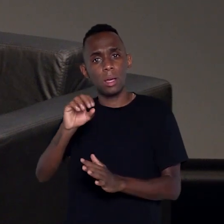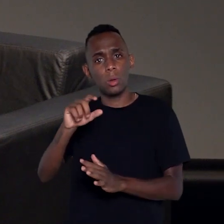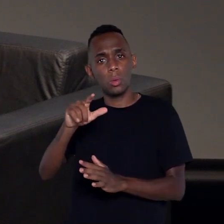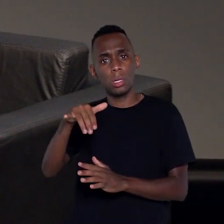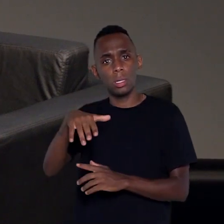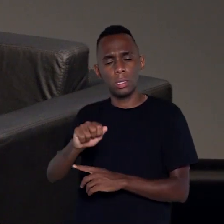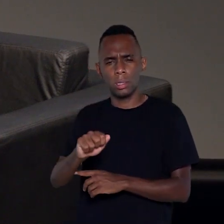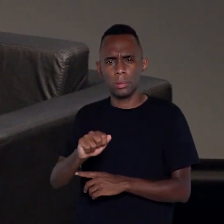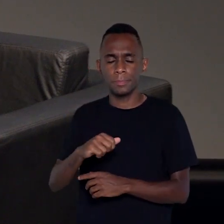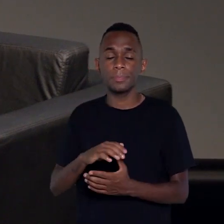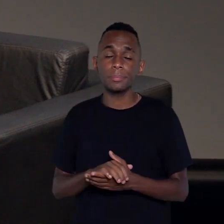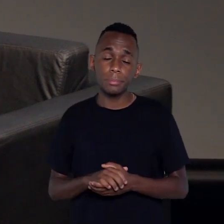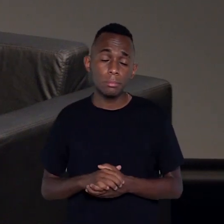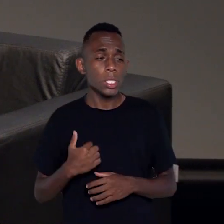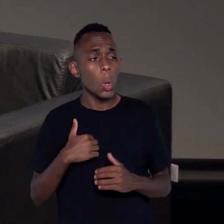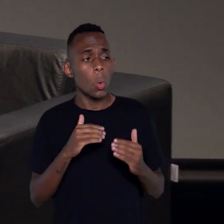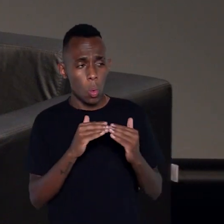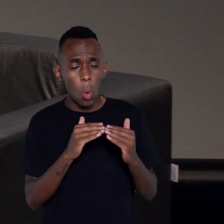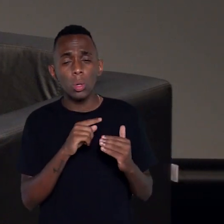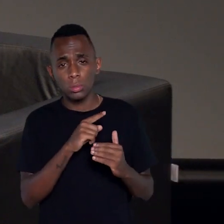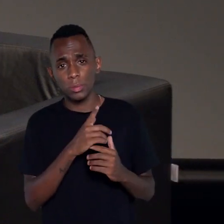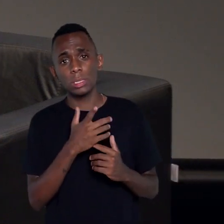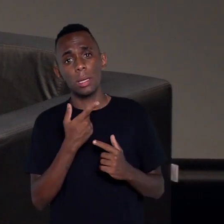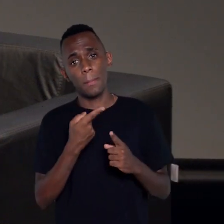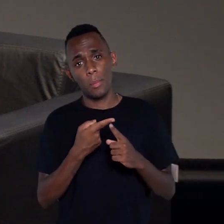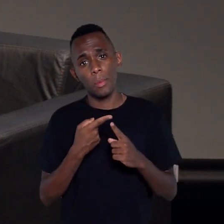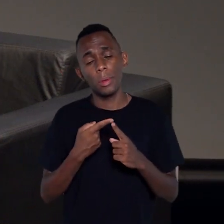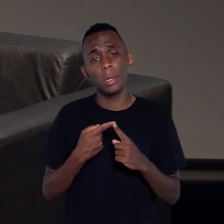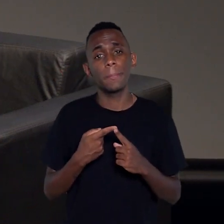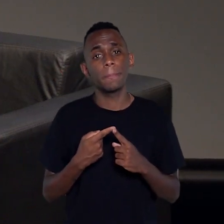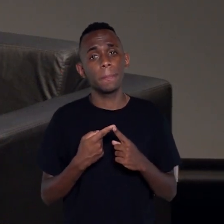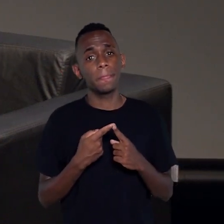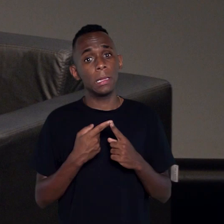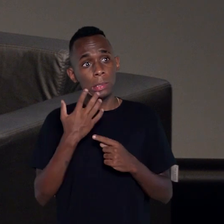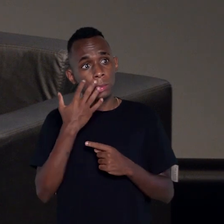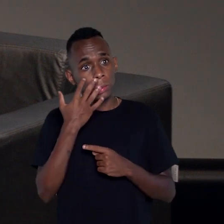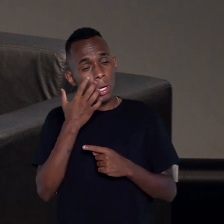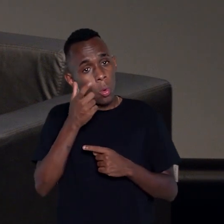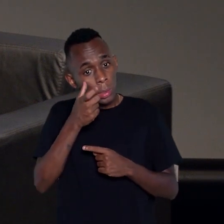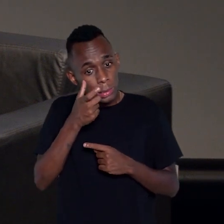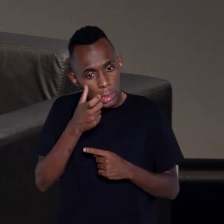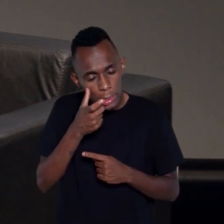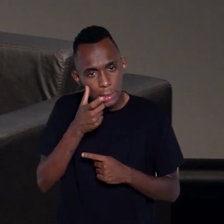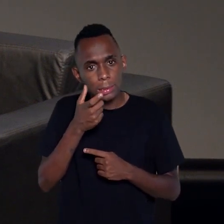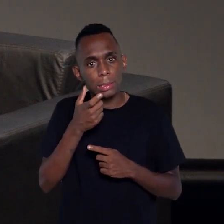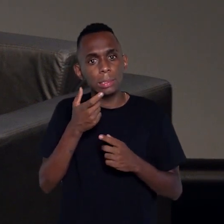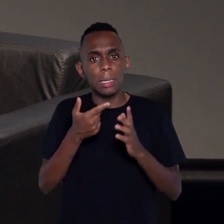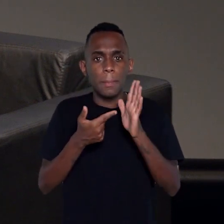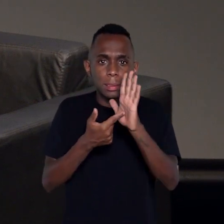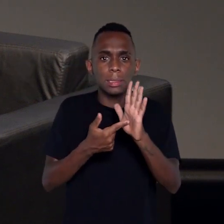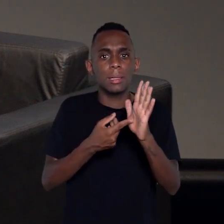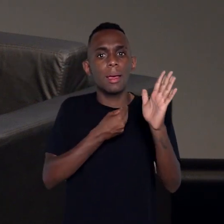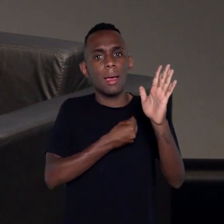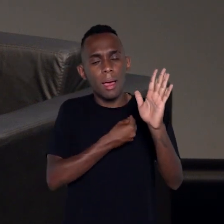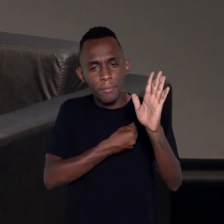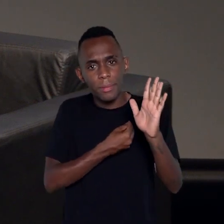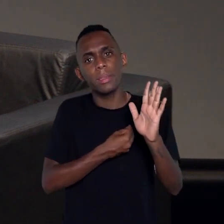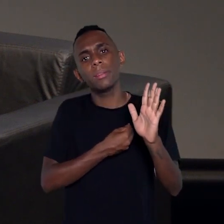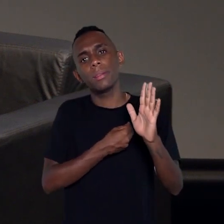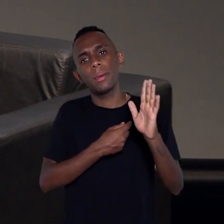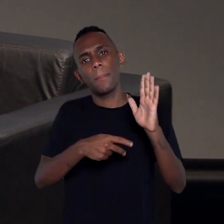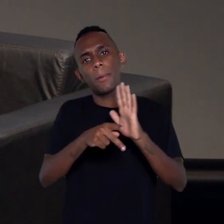E eu acho... Não acho que você está errado. Eu acho que o interesse pela vida dela, né, se deve